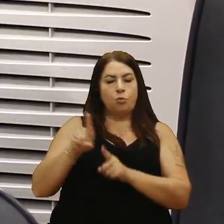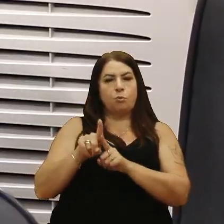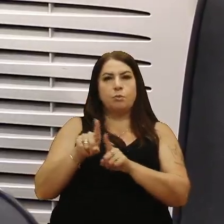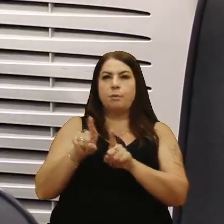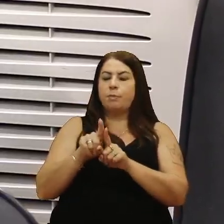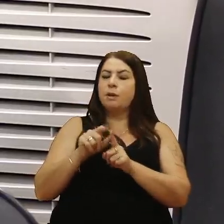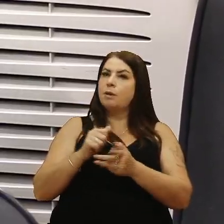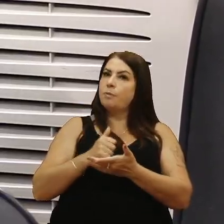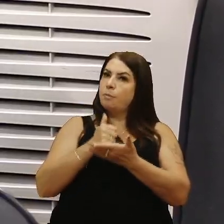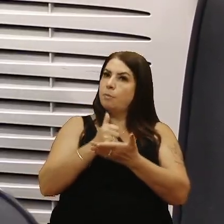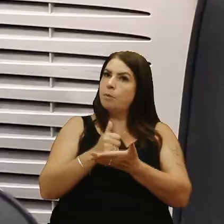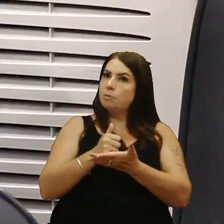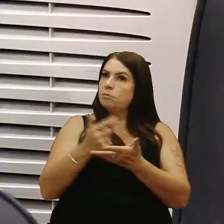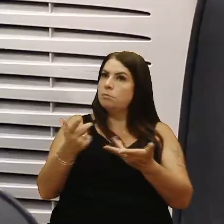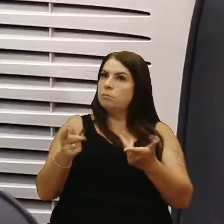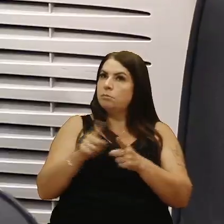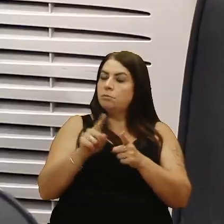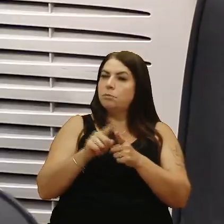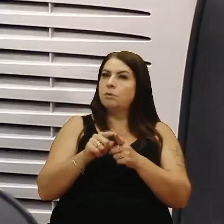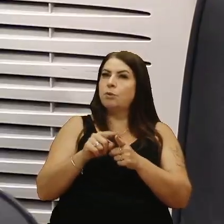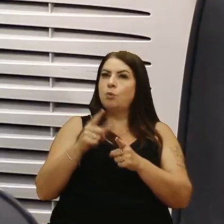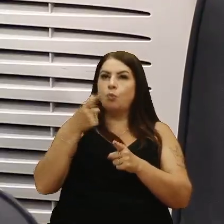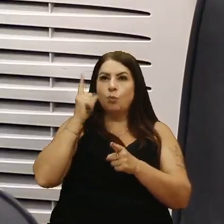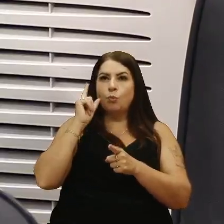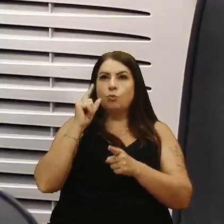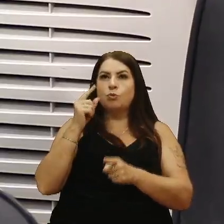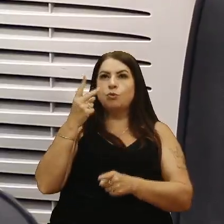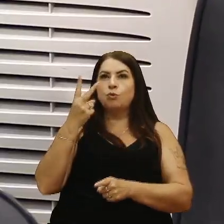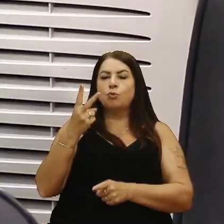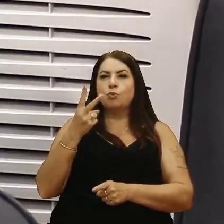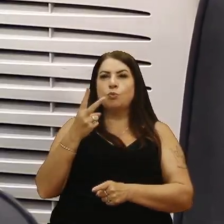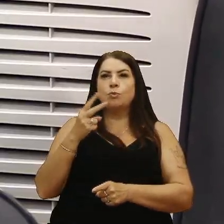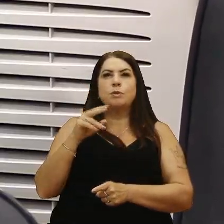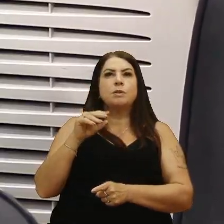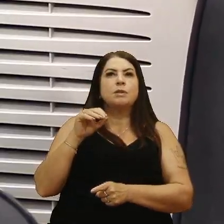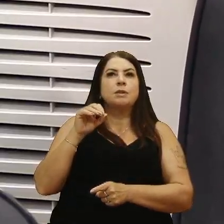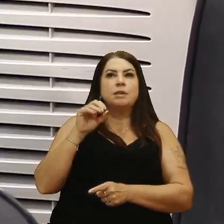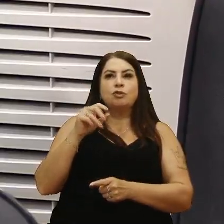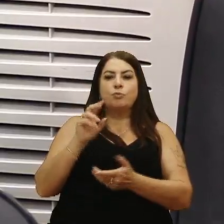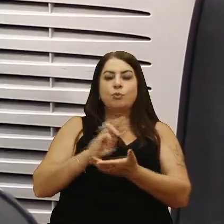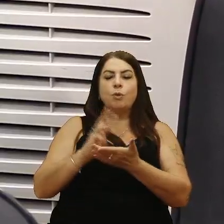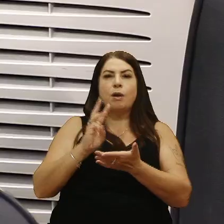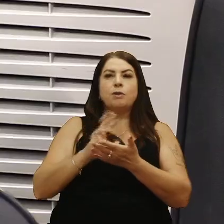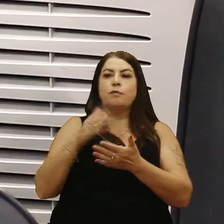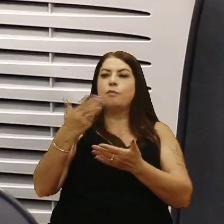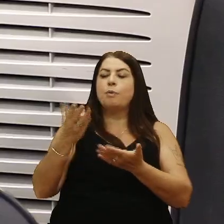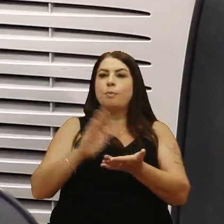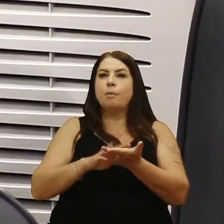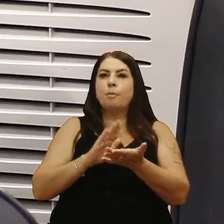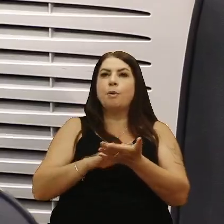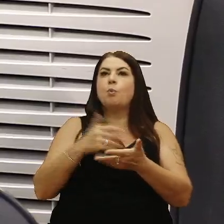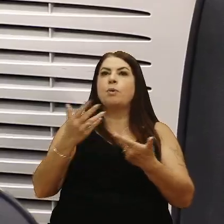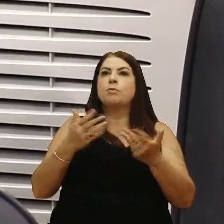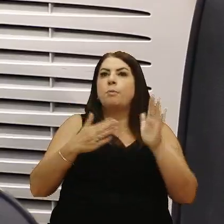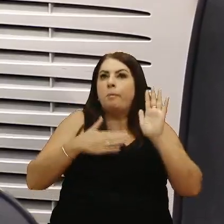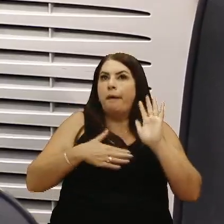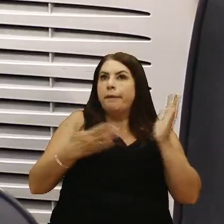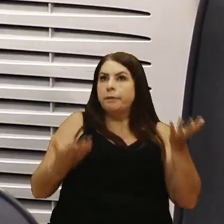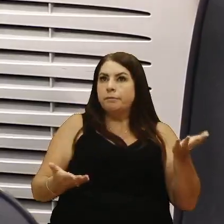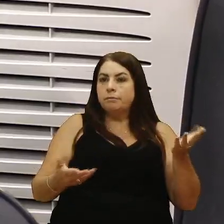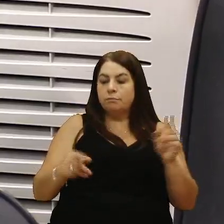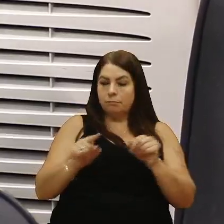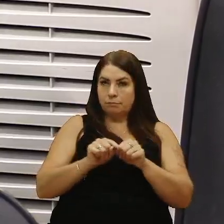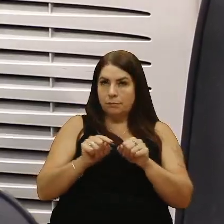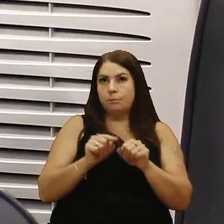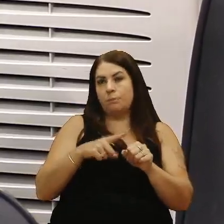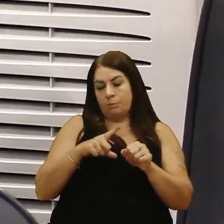Nós temos um retorno. Só ontem eu recebi 2 áudios me cobrando. Vai começar quando? Está na promessa? Então, nós temos que